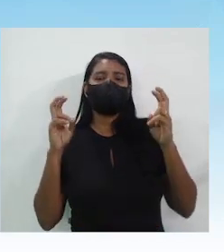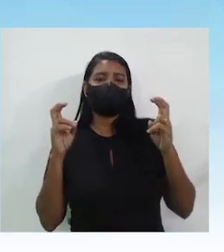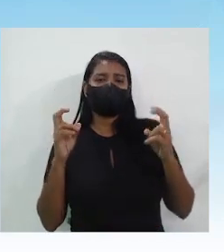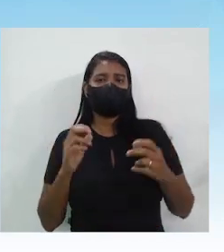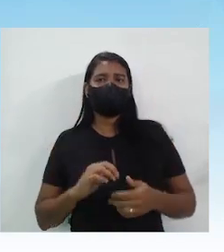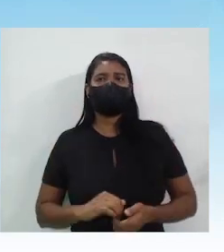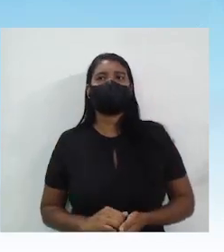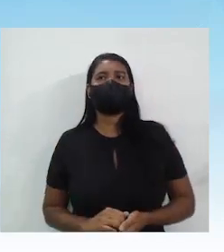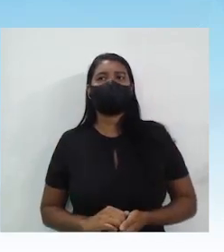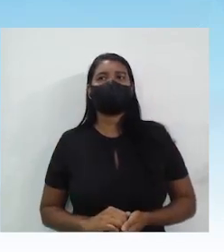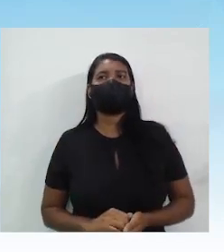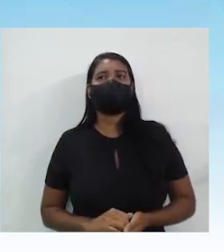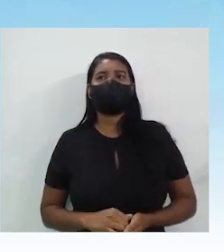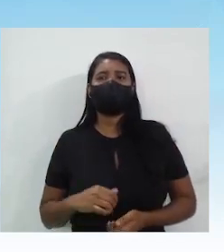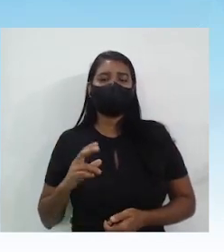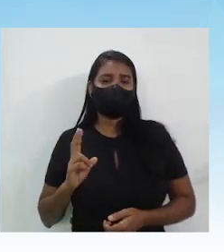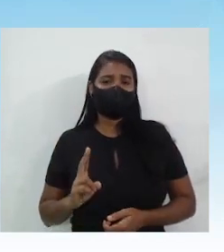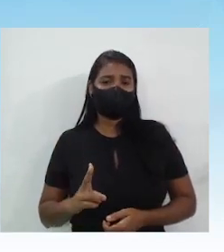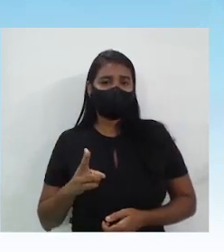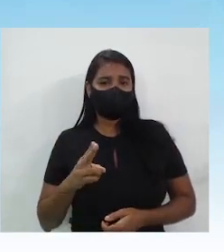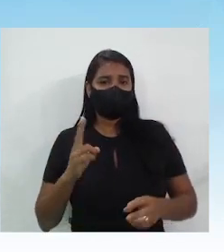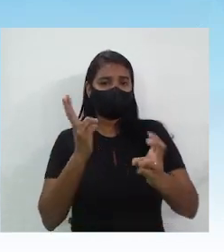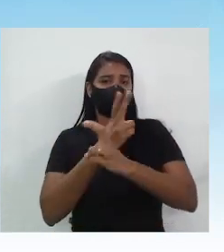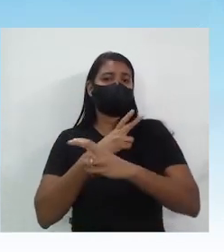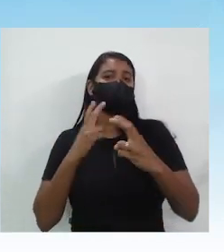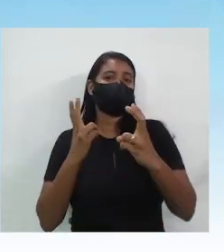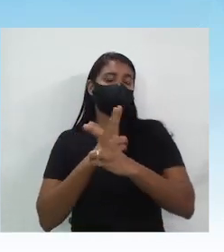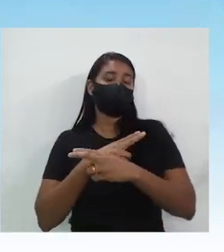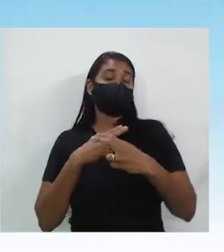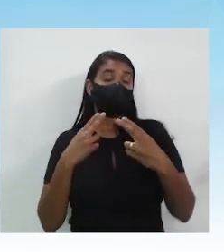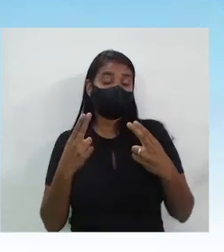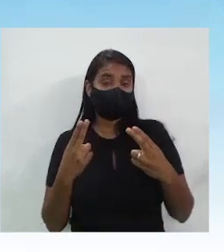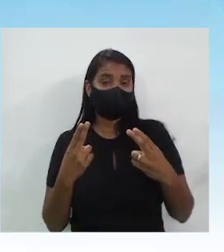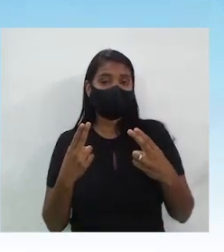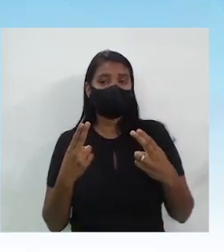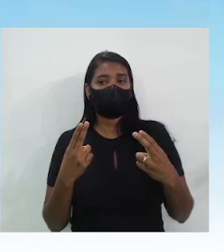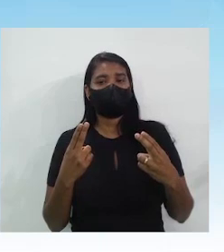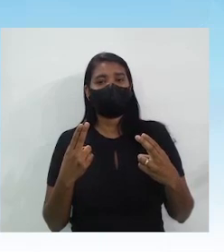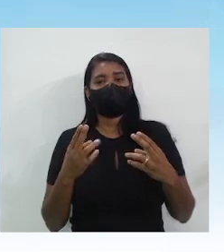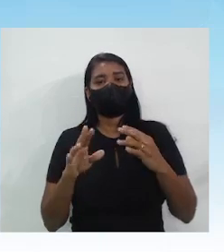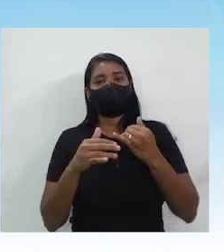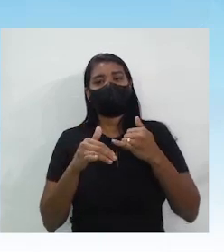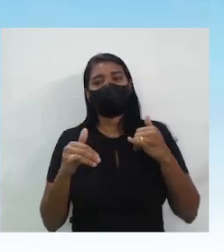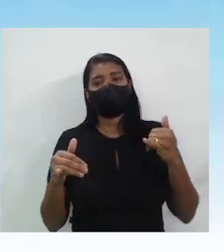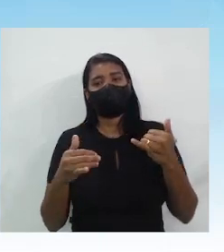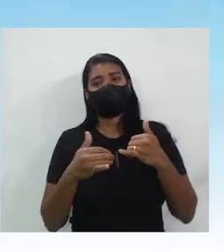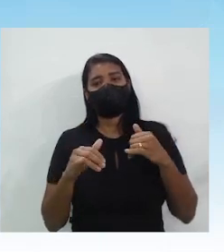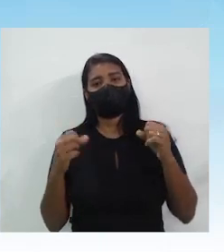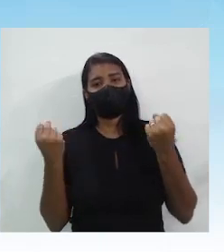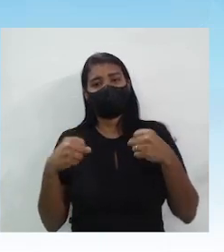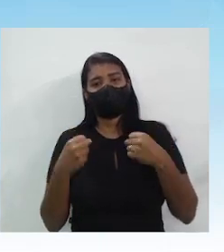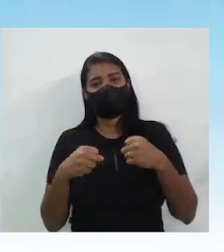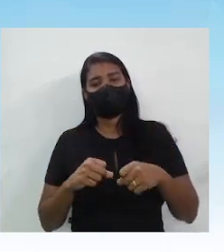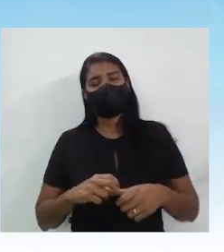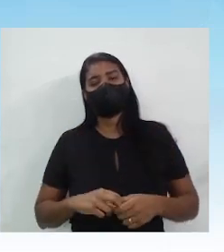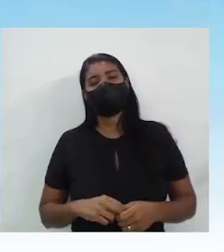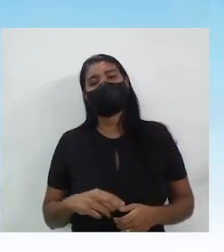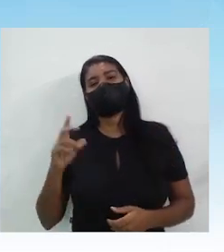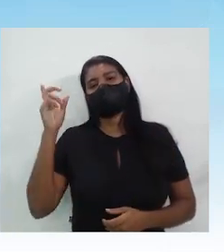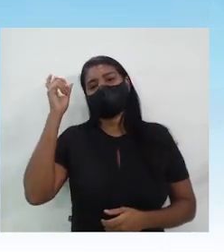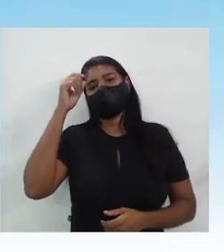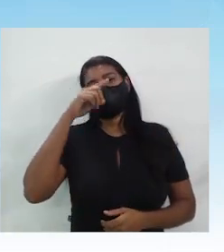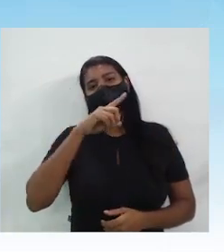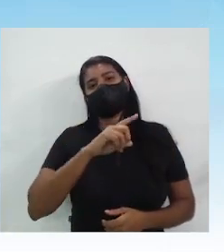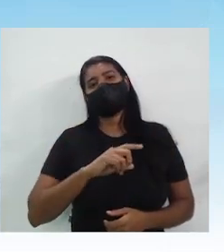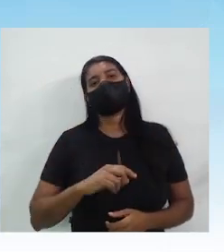ou seja, nem sempre o vento ele sopra quando a eletricidade é necessária, tornando